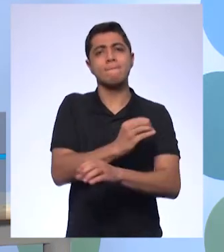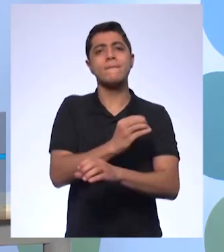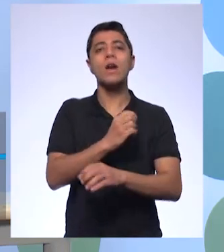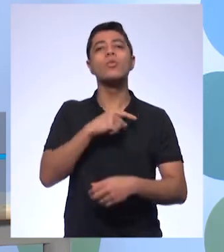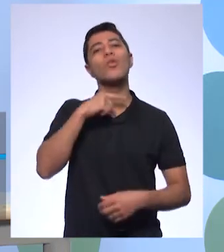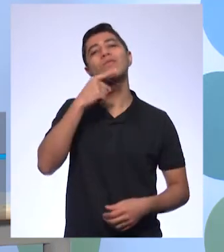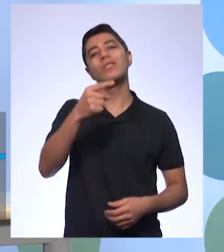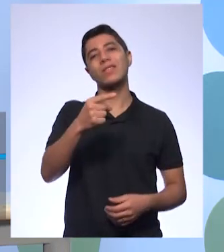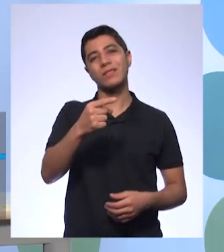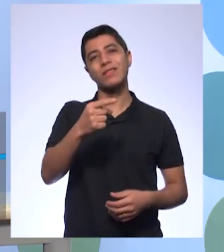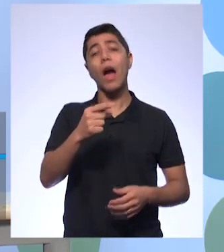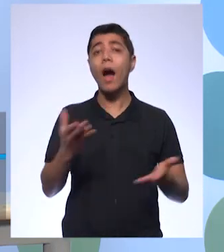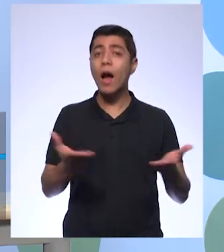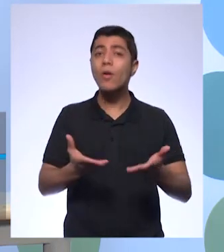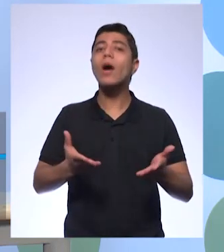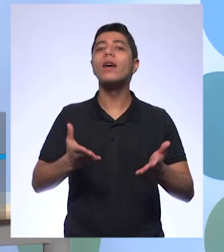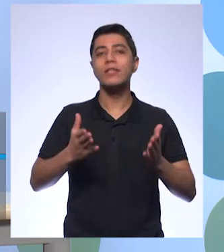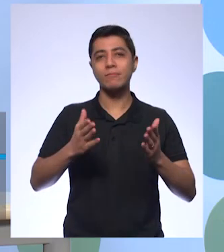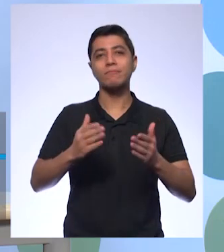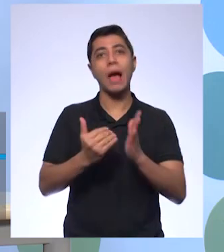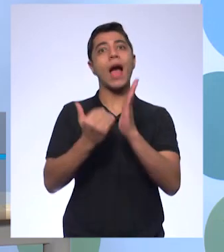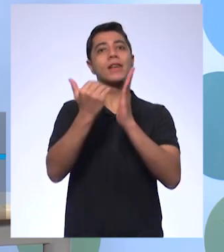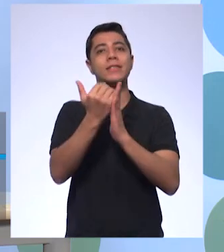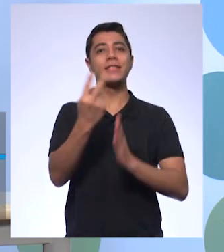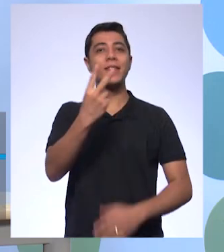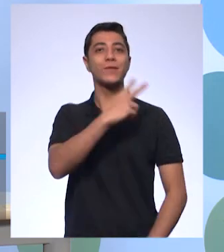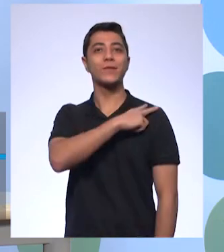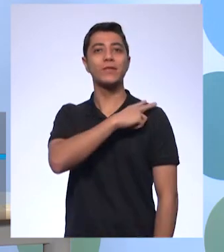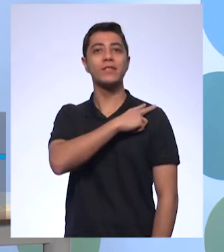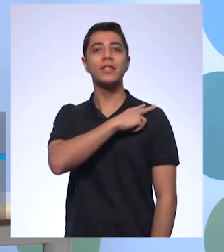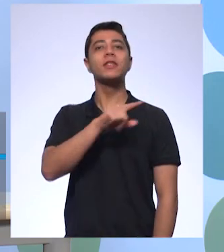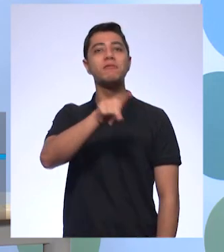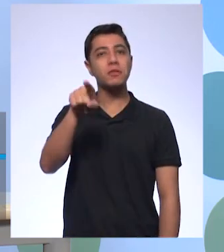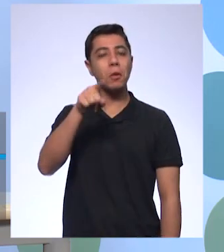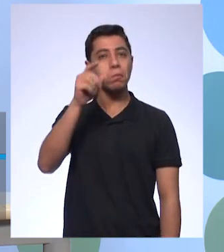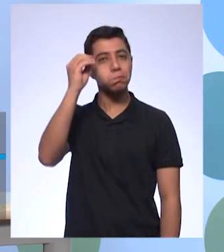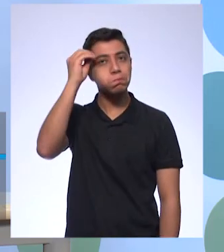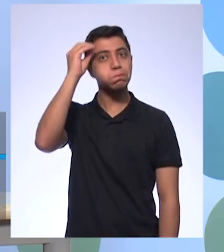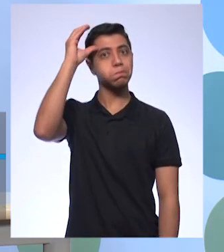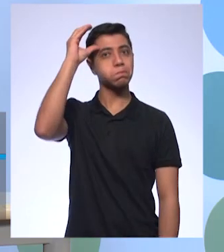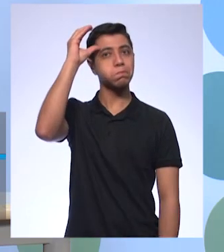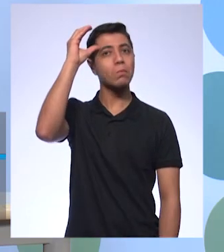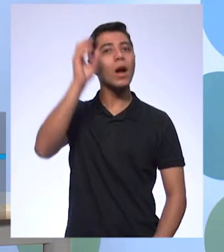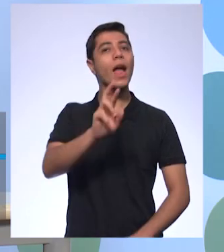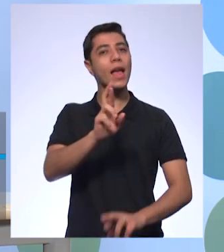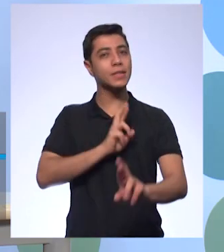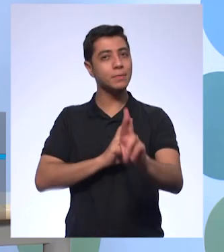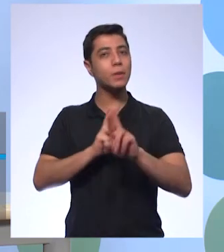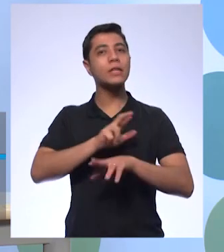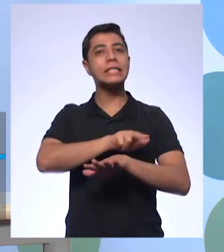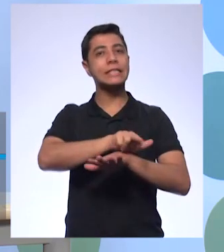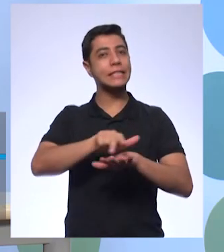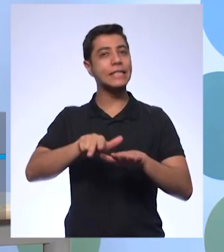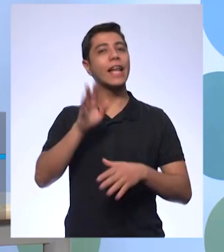vocês estão no 2º ano. Tem muita resposta legal. Vamos lá.